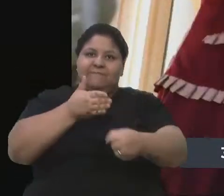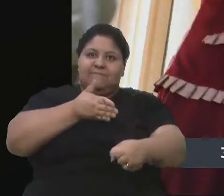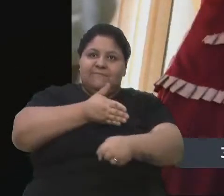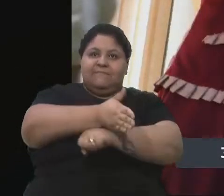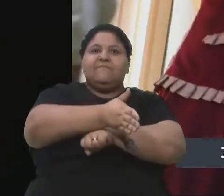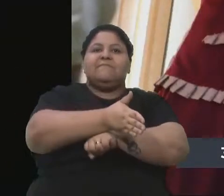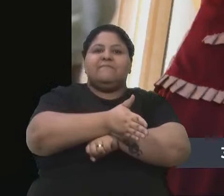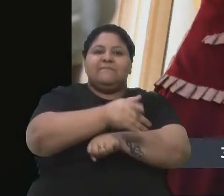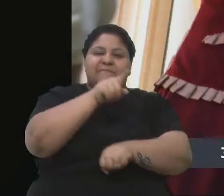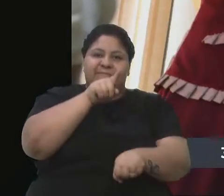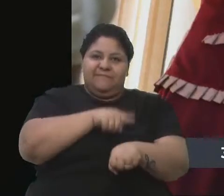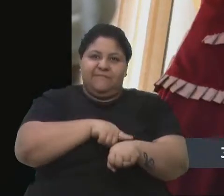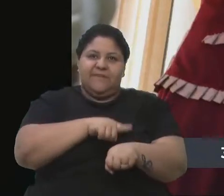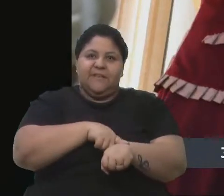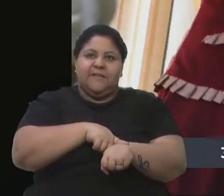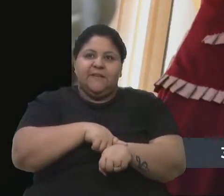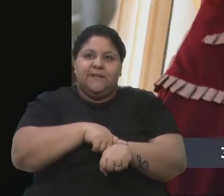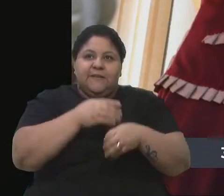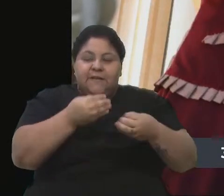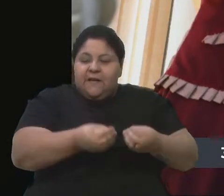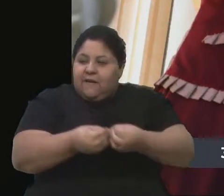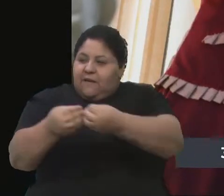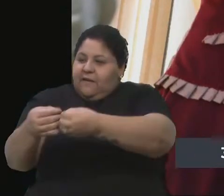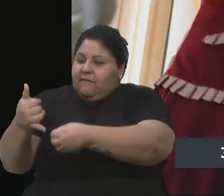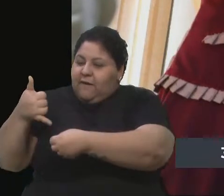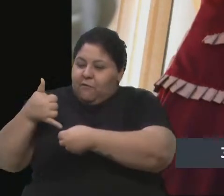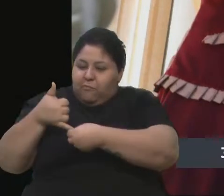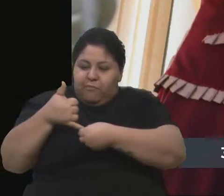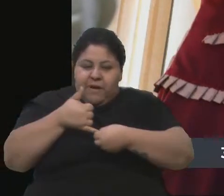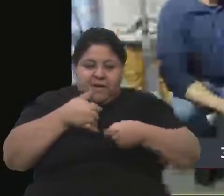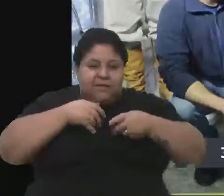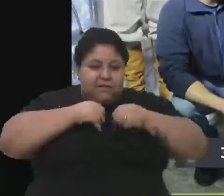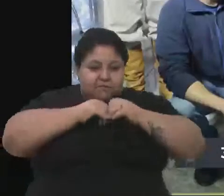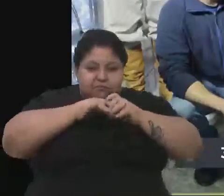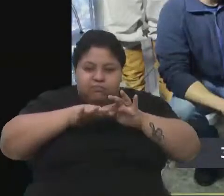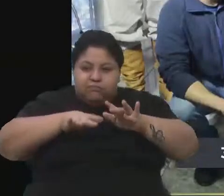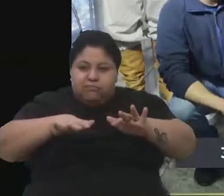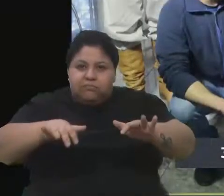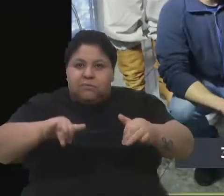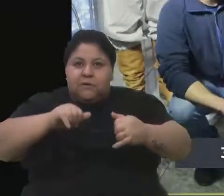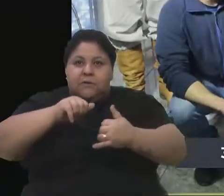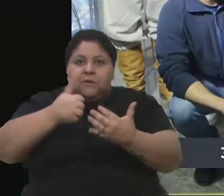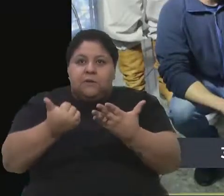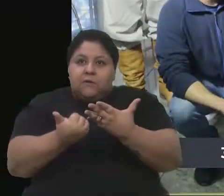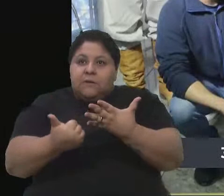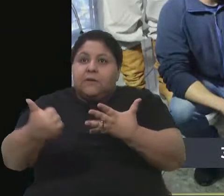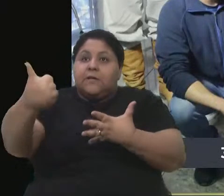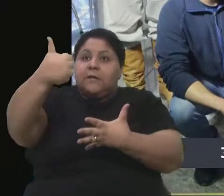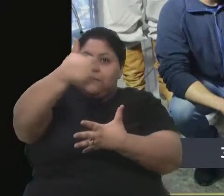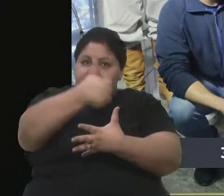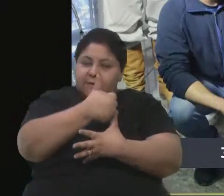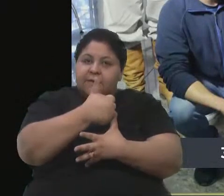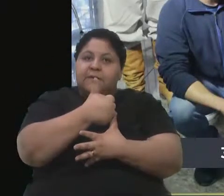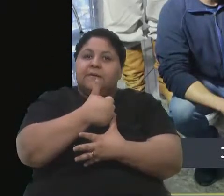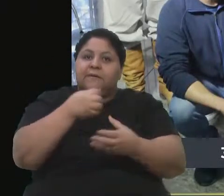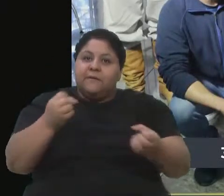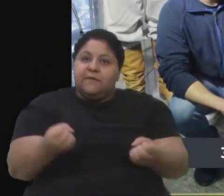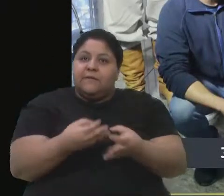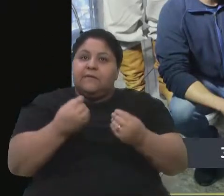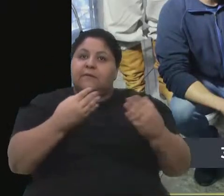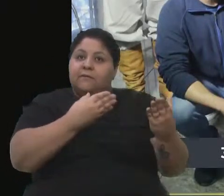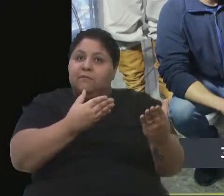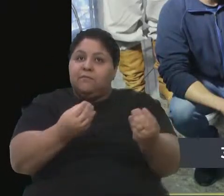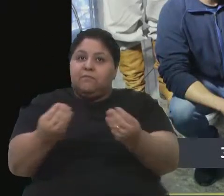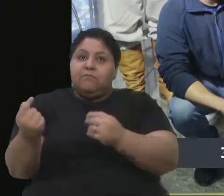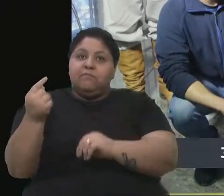desse momento, que levaram mate para compartilhar, que prestigiaram o evento, muitos deles, inclusive, a gente está vendo alguns aí na foto,